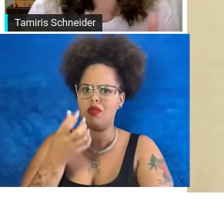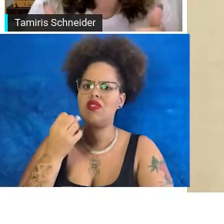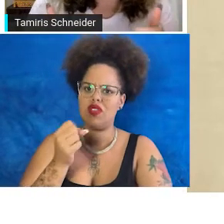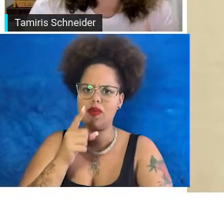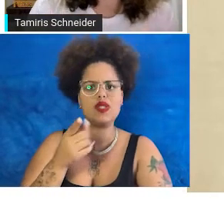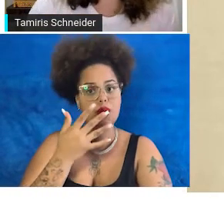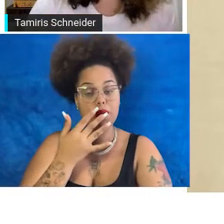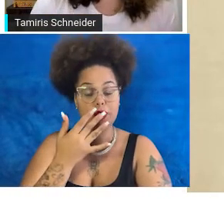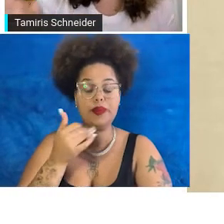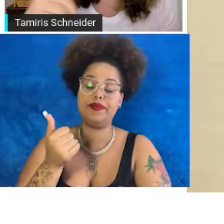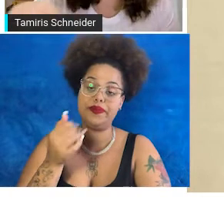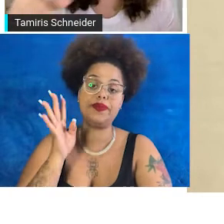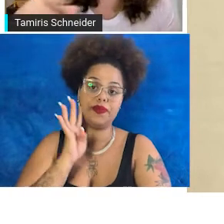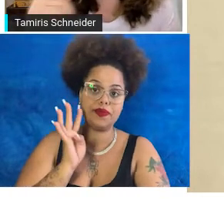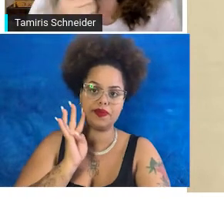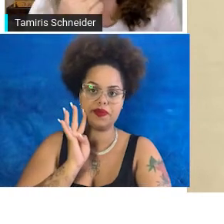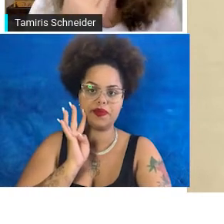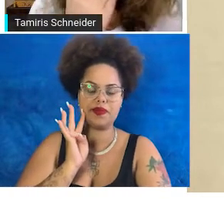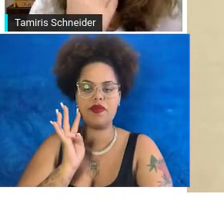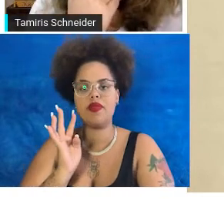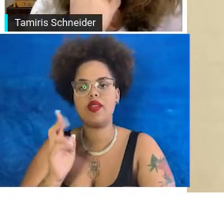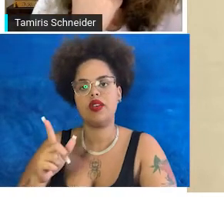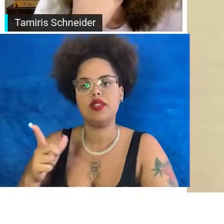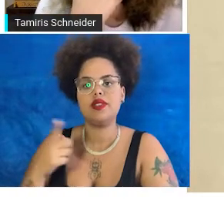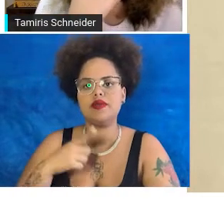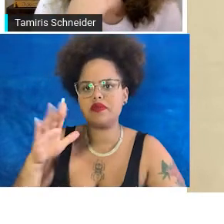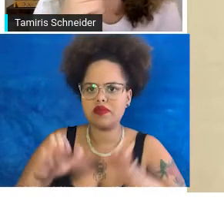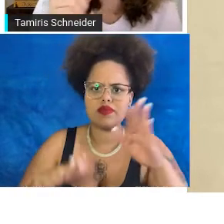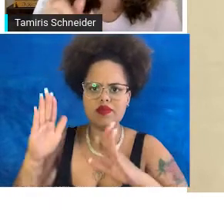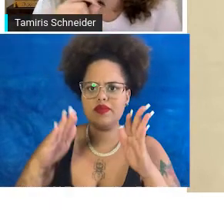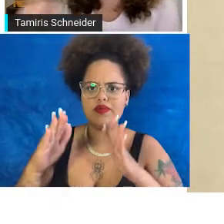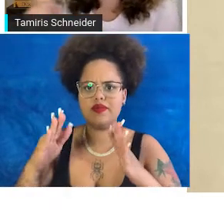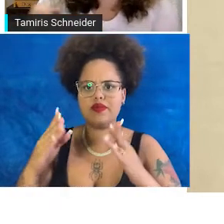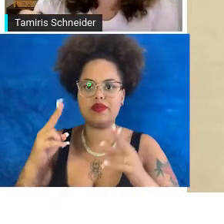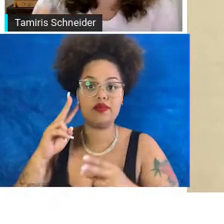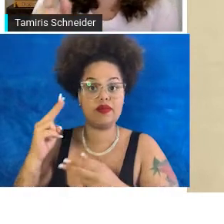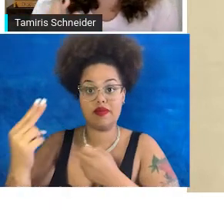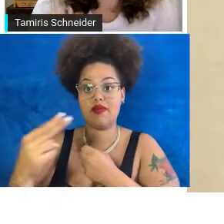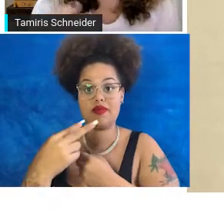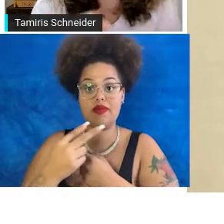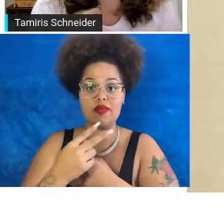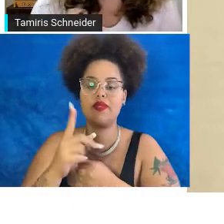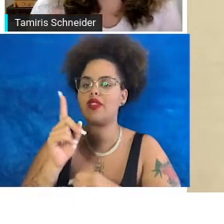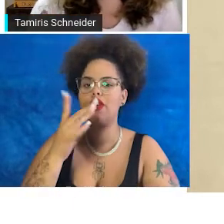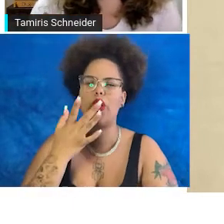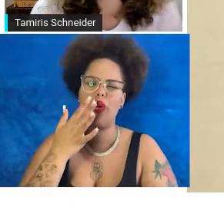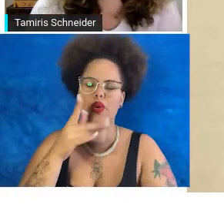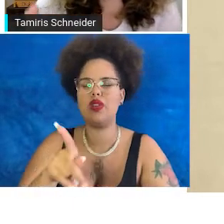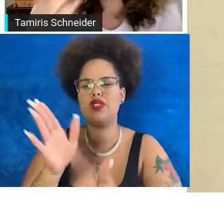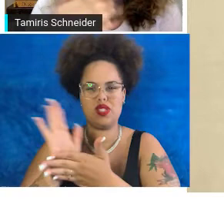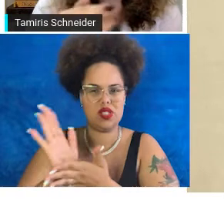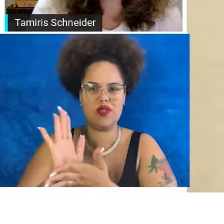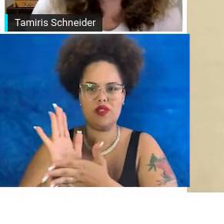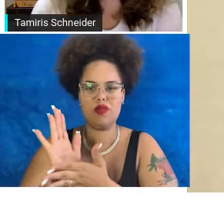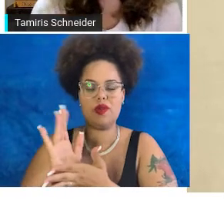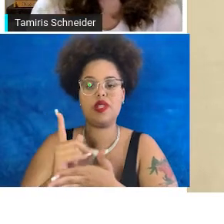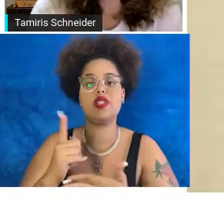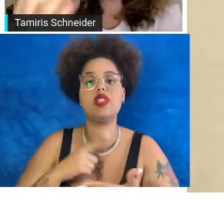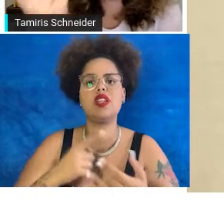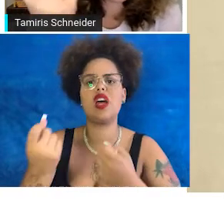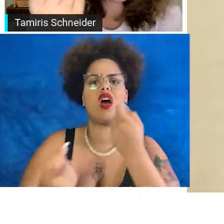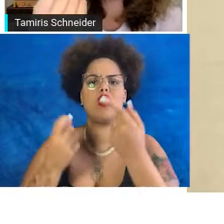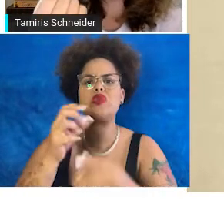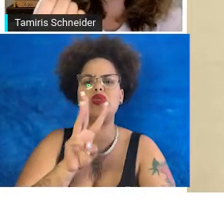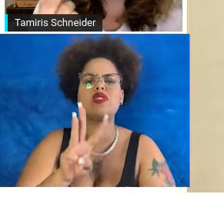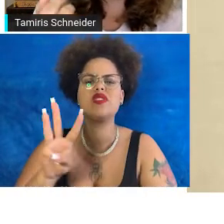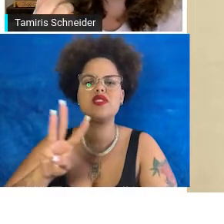cor? Massa. Aí aqui tem algumas referências, não necessariamente da paleta de cor desses filmes. Existem alguns sites que a